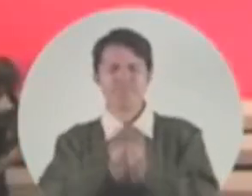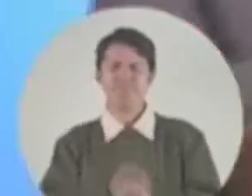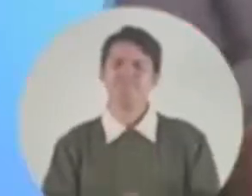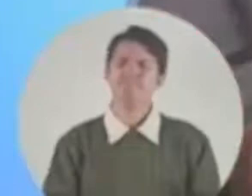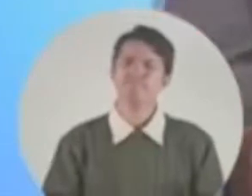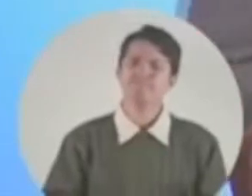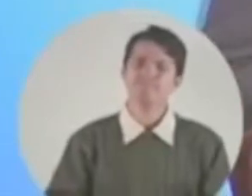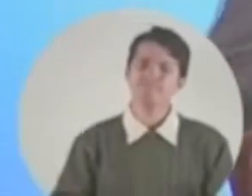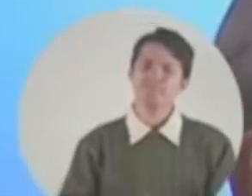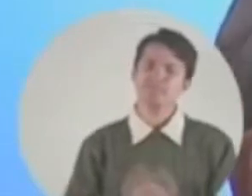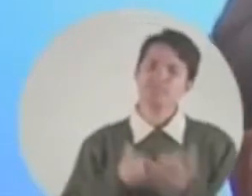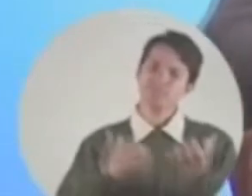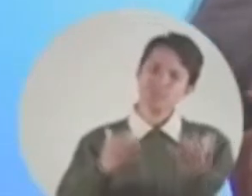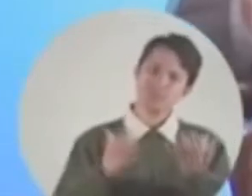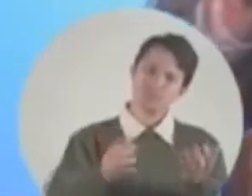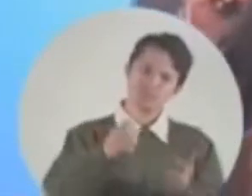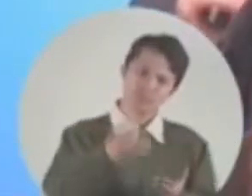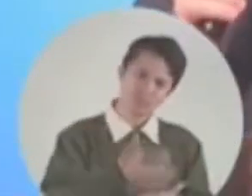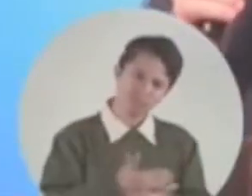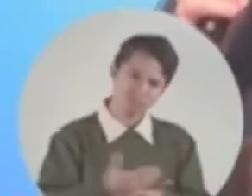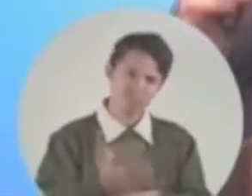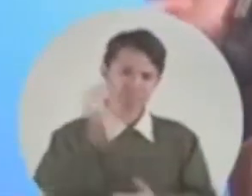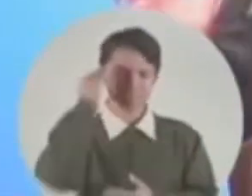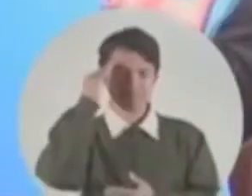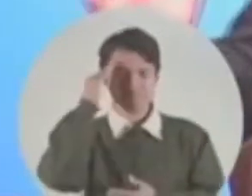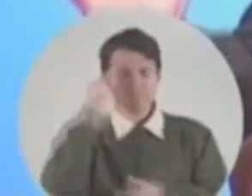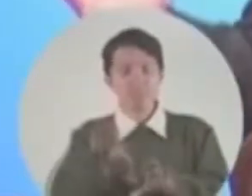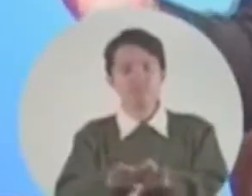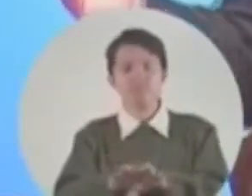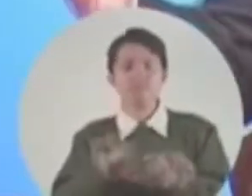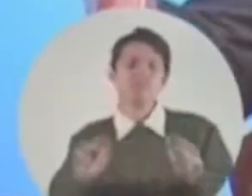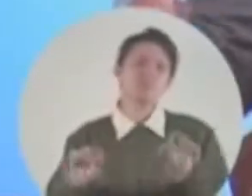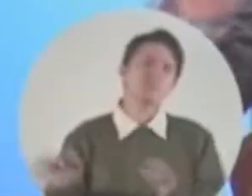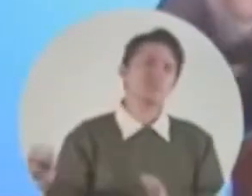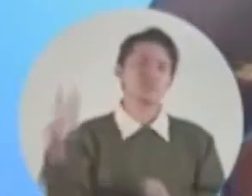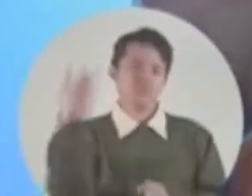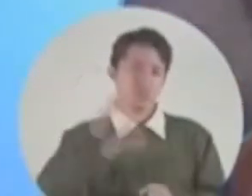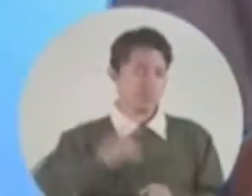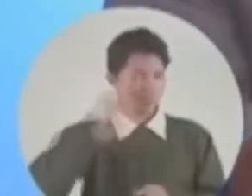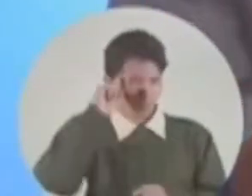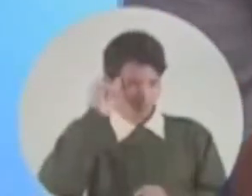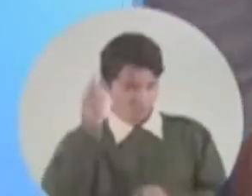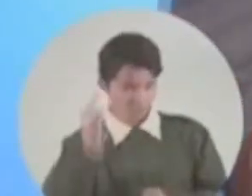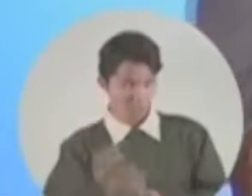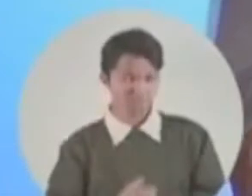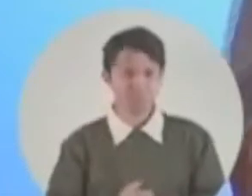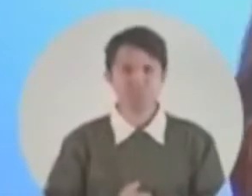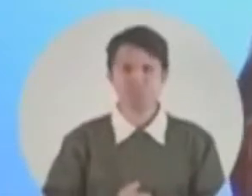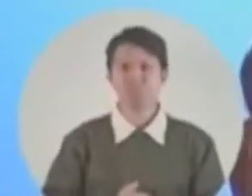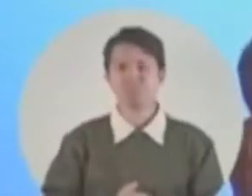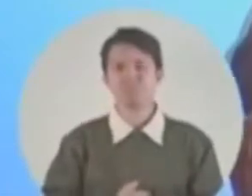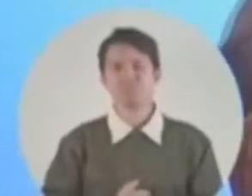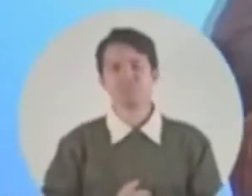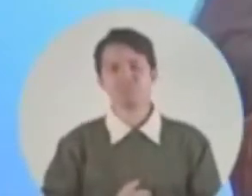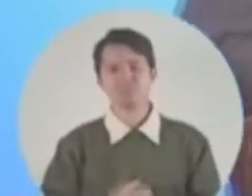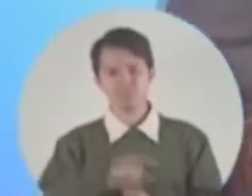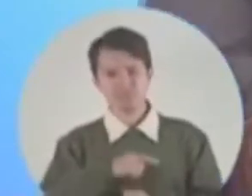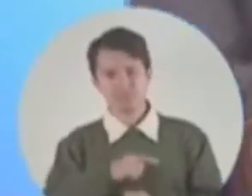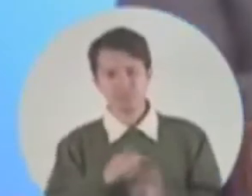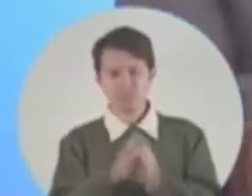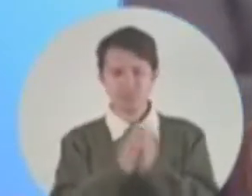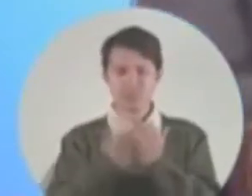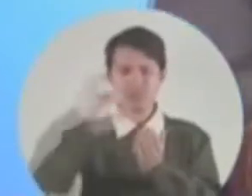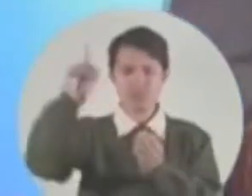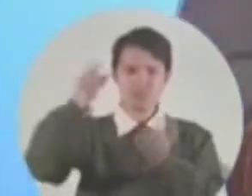amém. Queria que você entendesse o que estava acontecendo naquele dia.